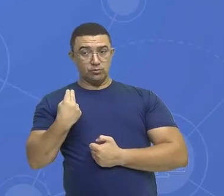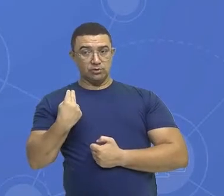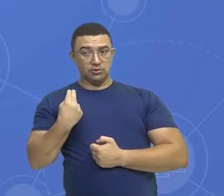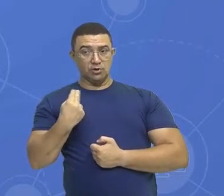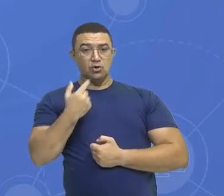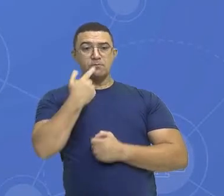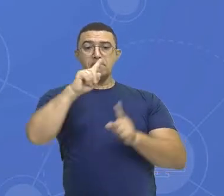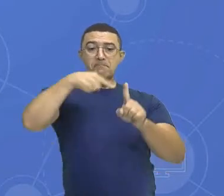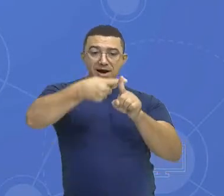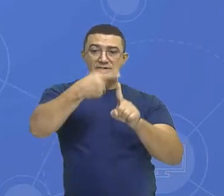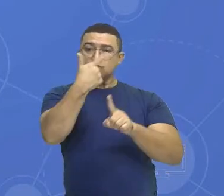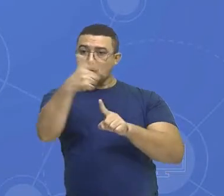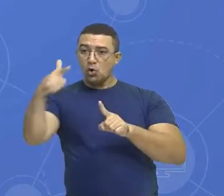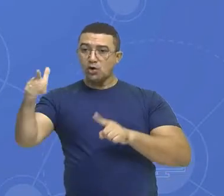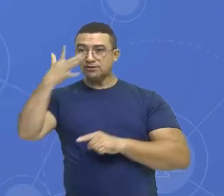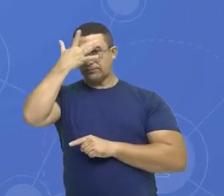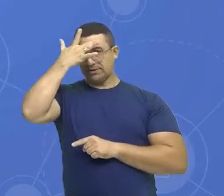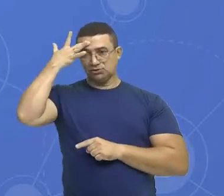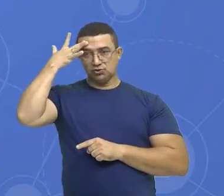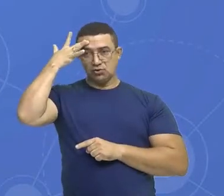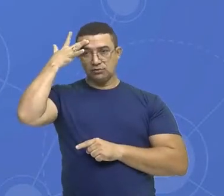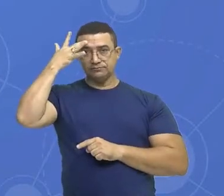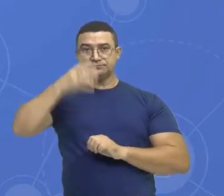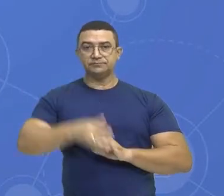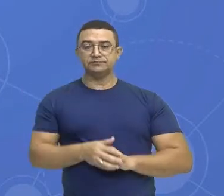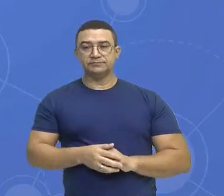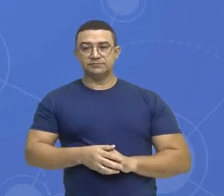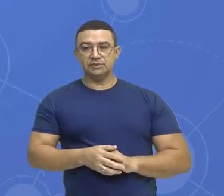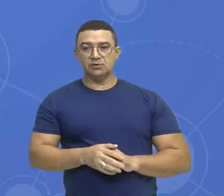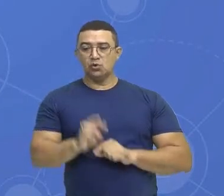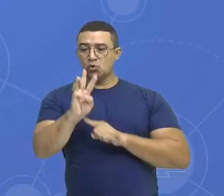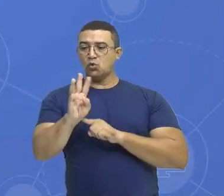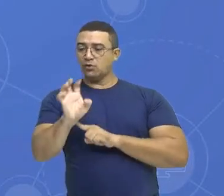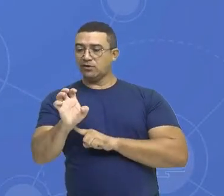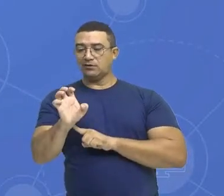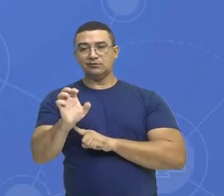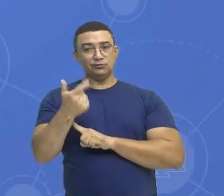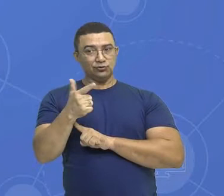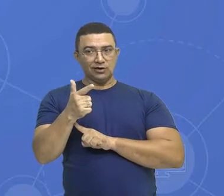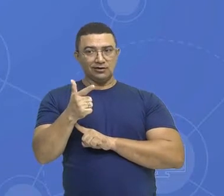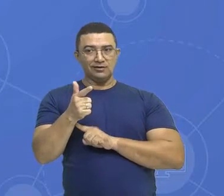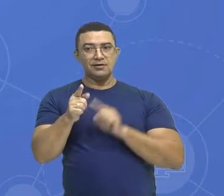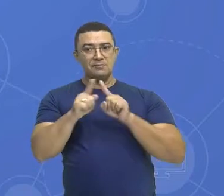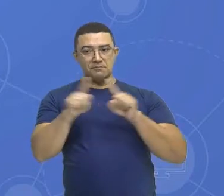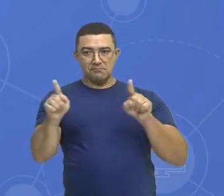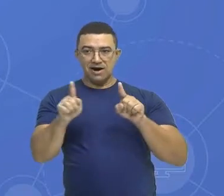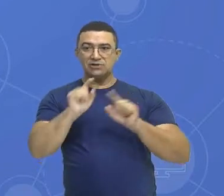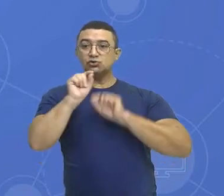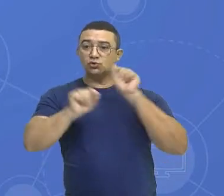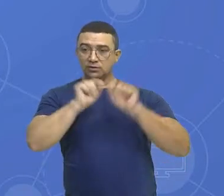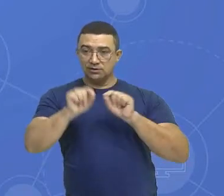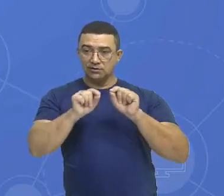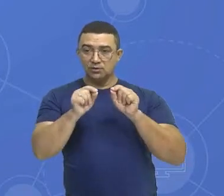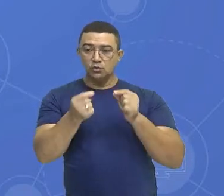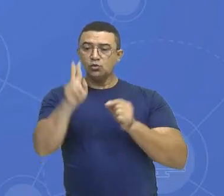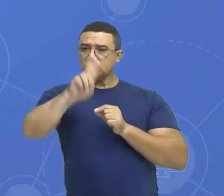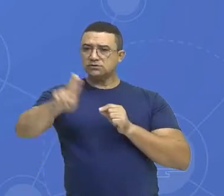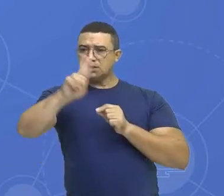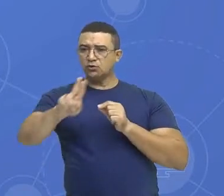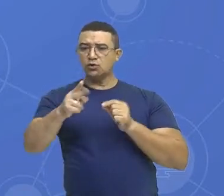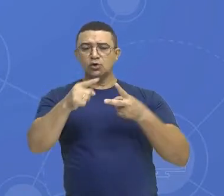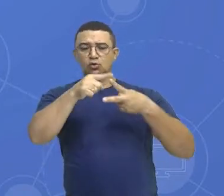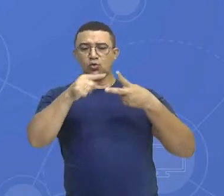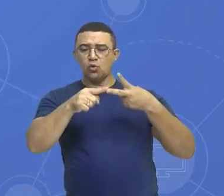we, não estou utilizando nós. Eu estou utilizando dois nomes que são palavras equivalentes. Ainda assim, né, eu